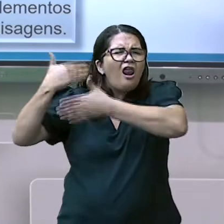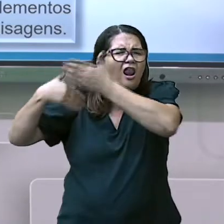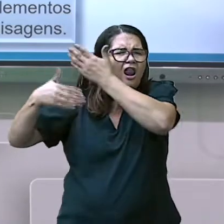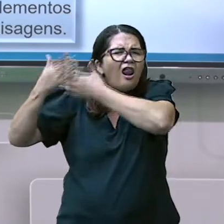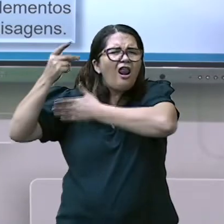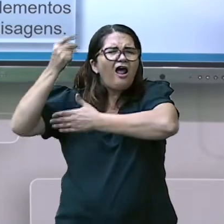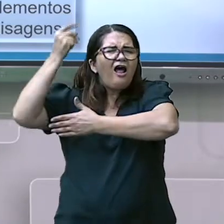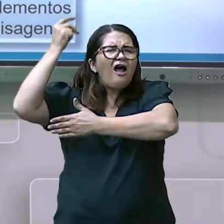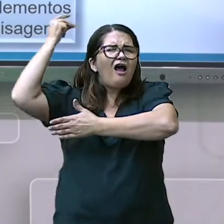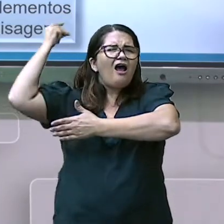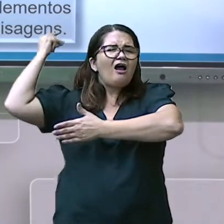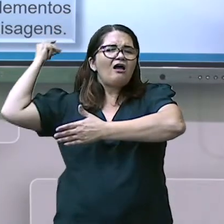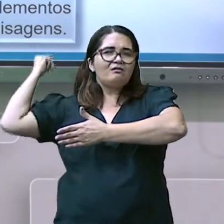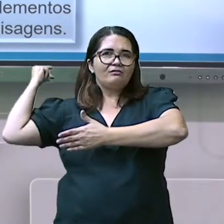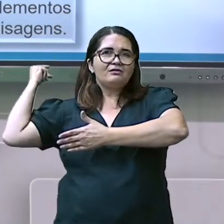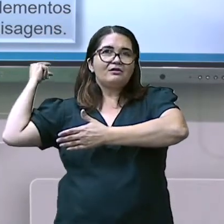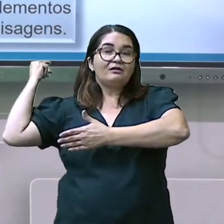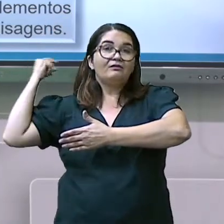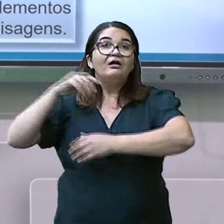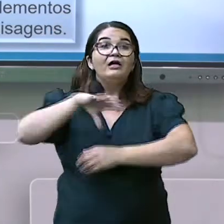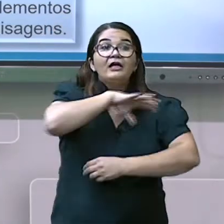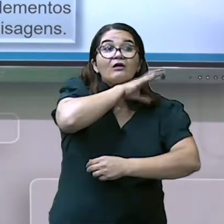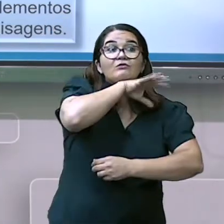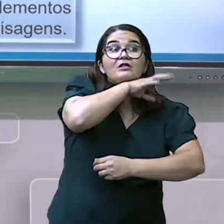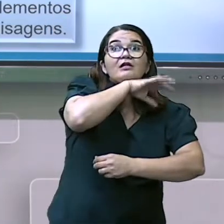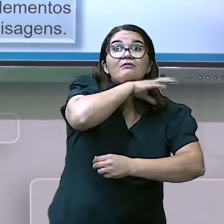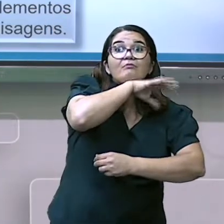Hoje, nós vemos que é bem diferente.